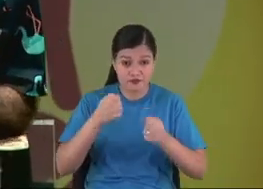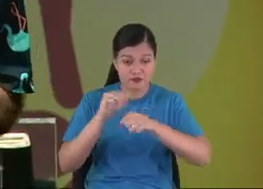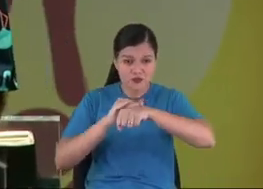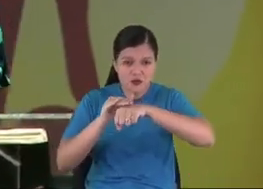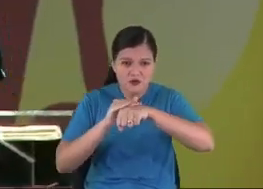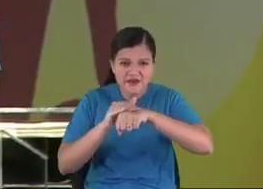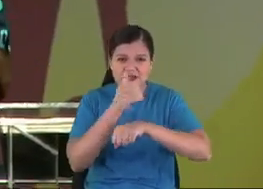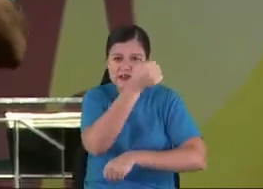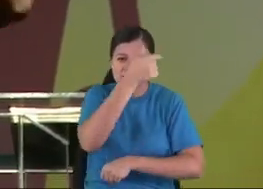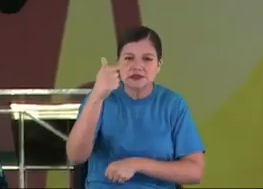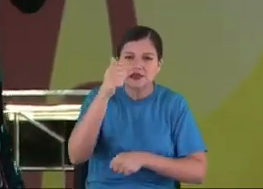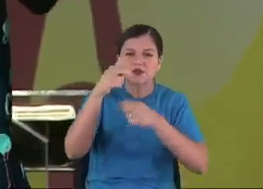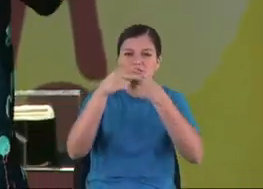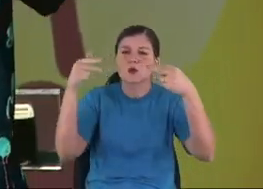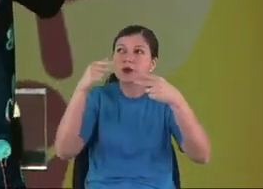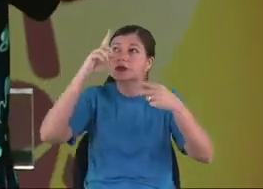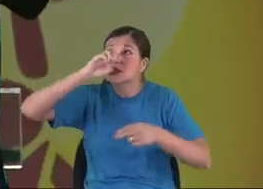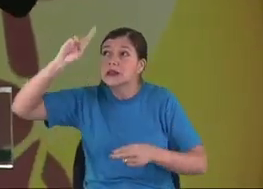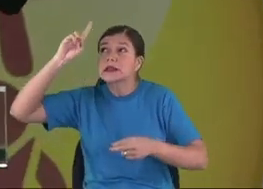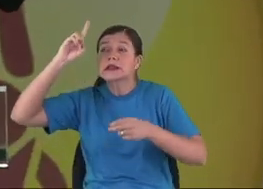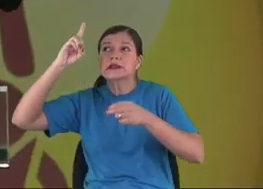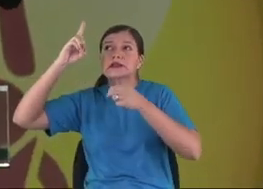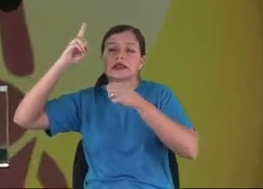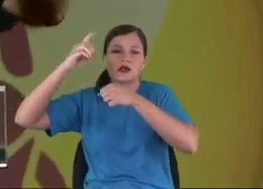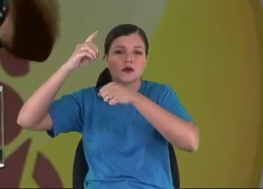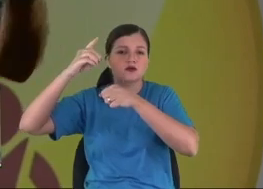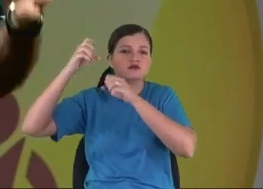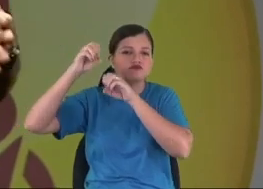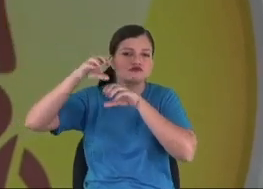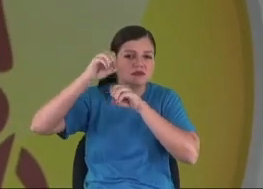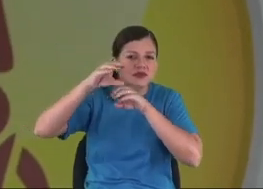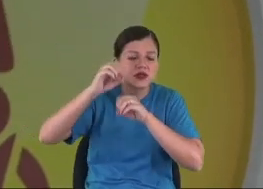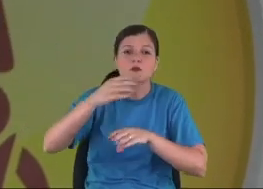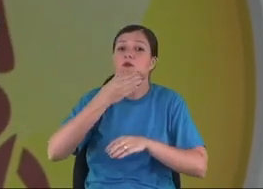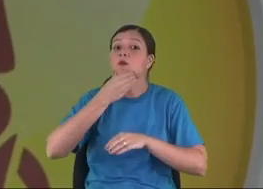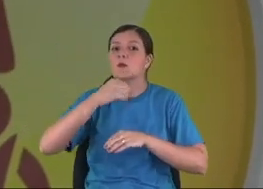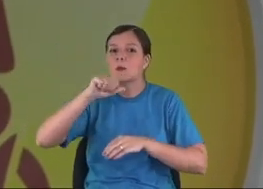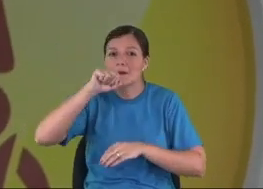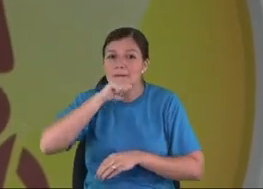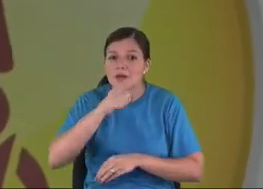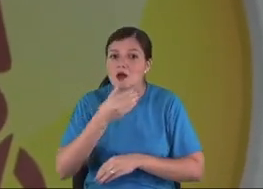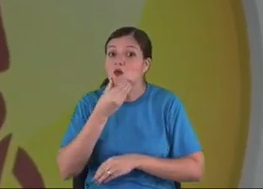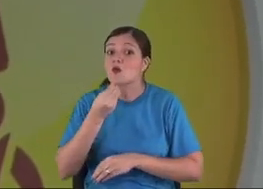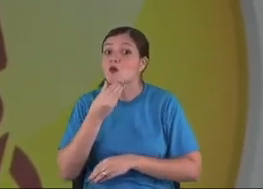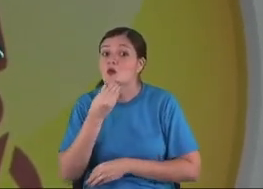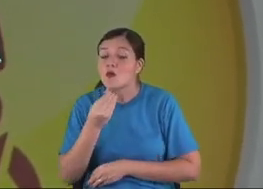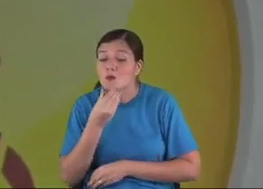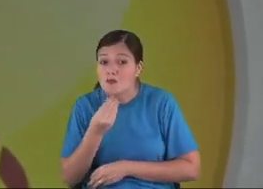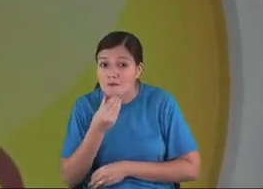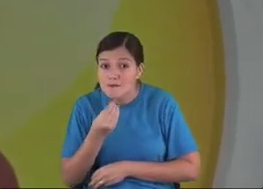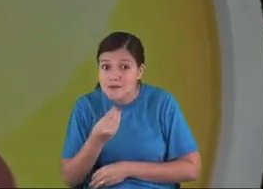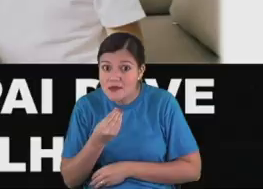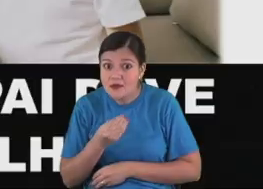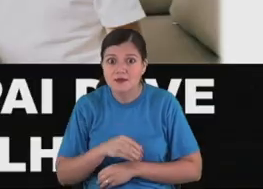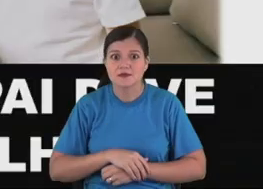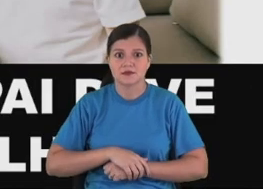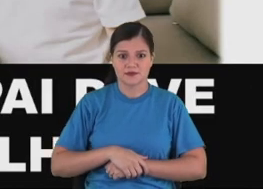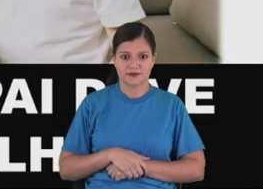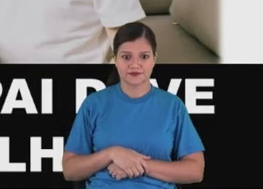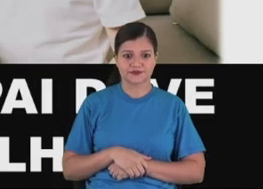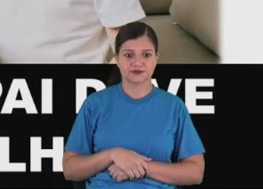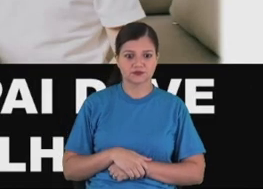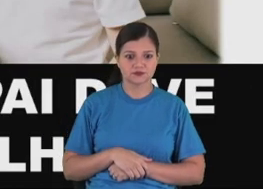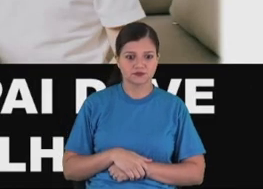coisas que Deus fala para os pais, para o pai, homem, quando fala hoje pais é o pai, né? Que